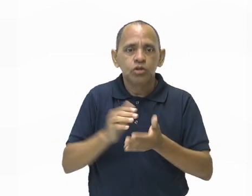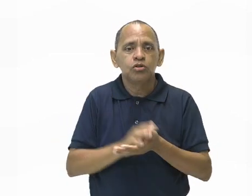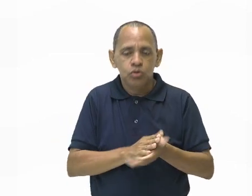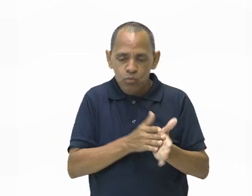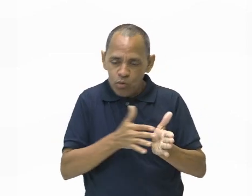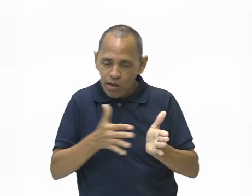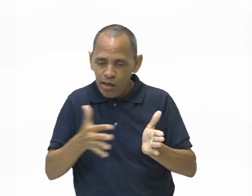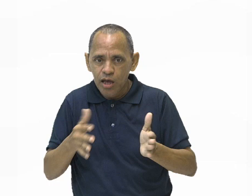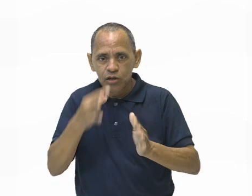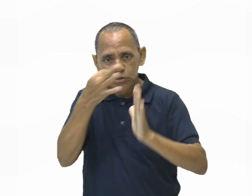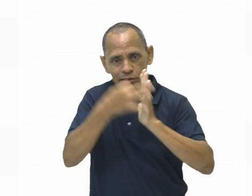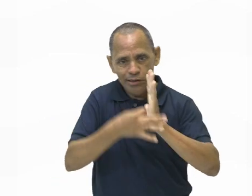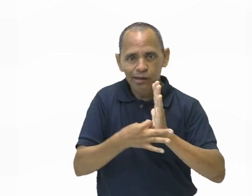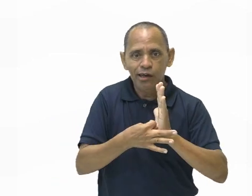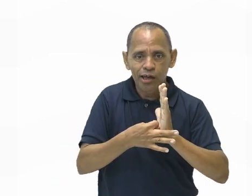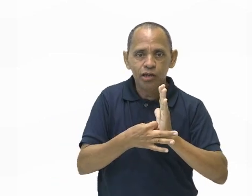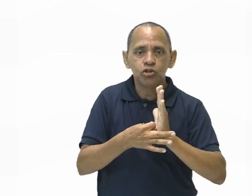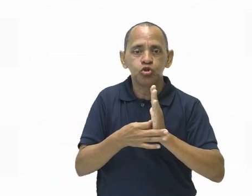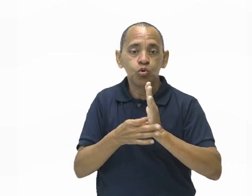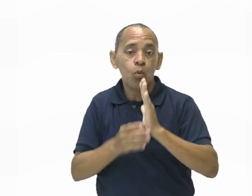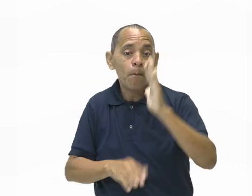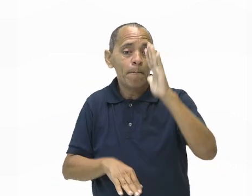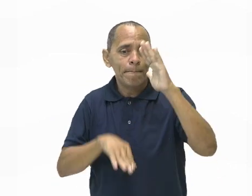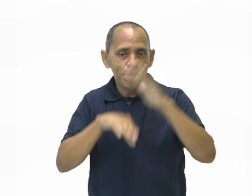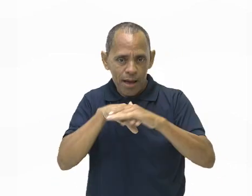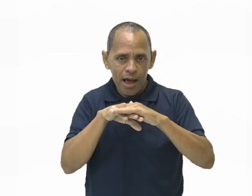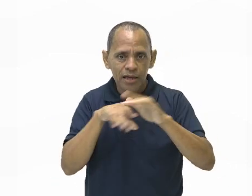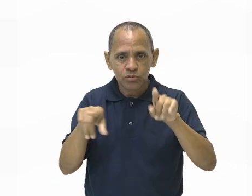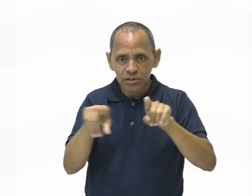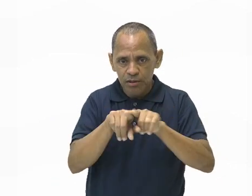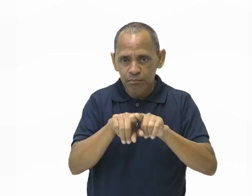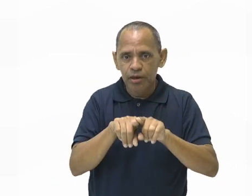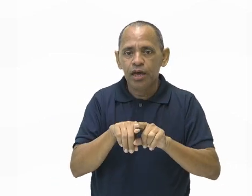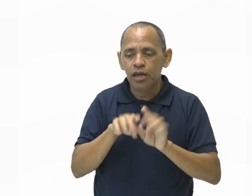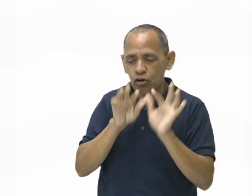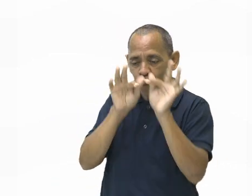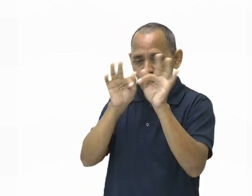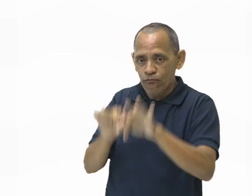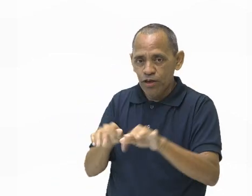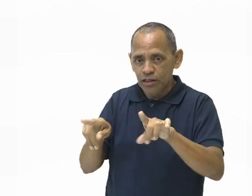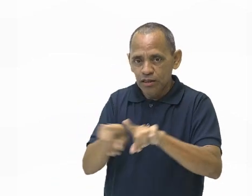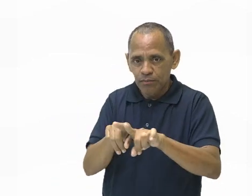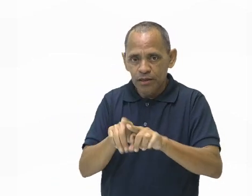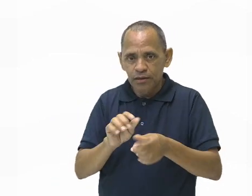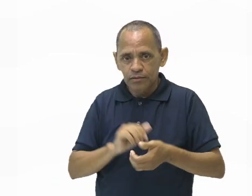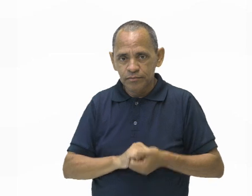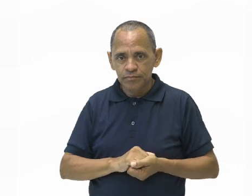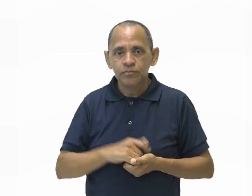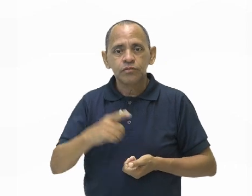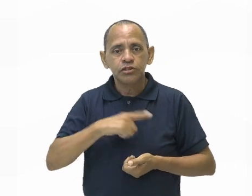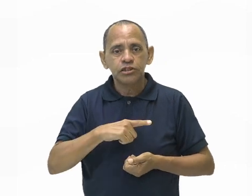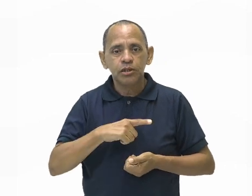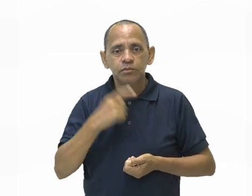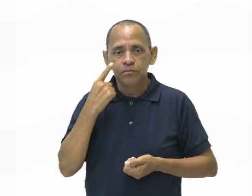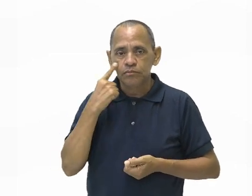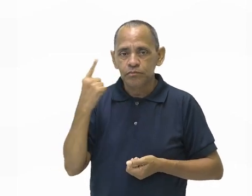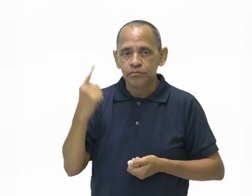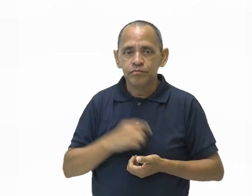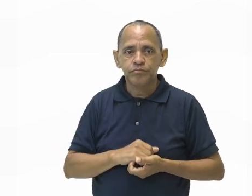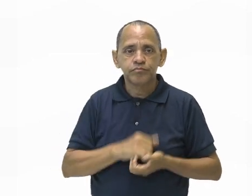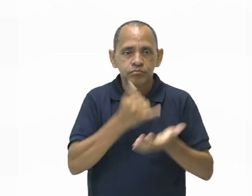conflito, clímax e desfecho. Esses termos serão explicados daqui a pouquinho, tá bom? Então, nós temos na situação